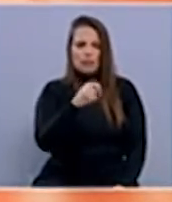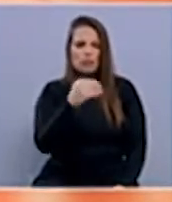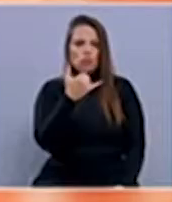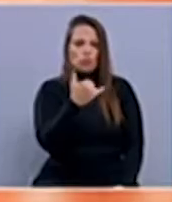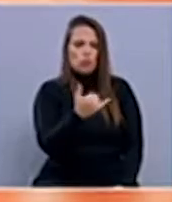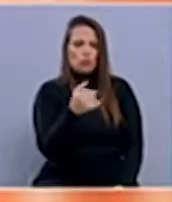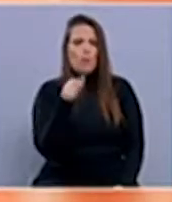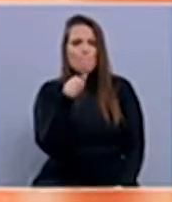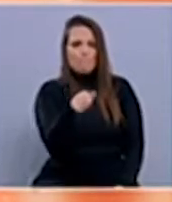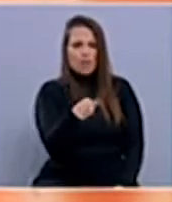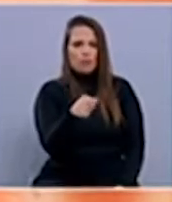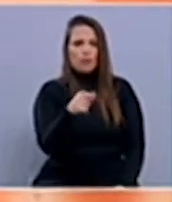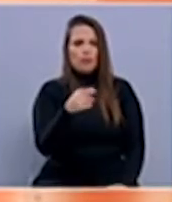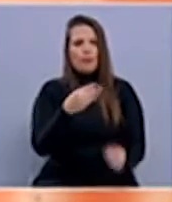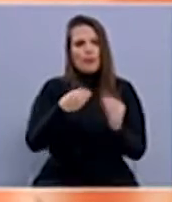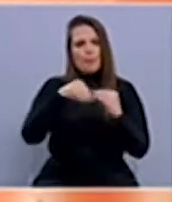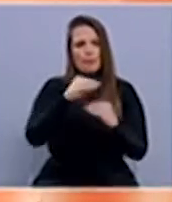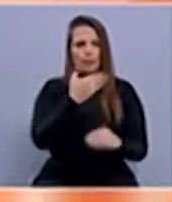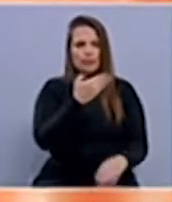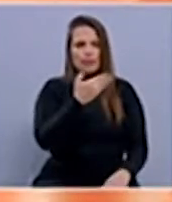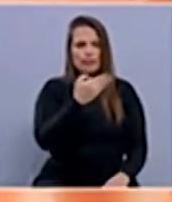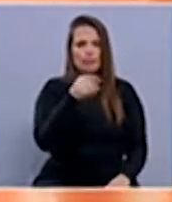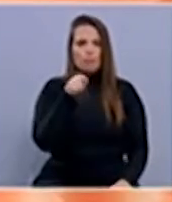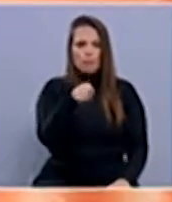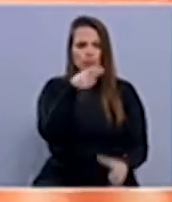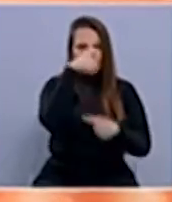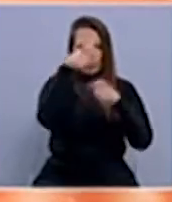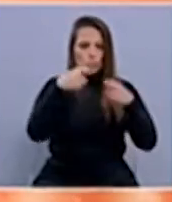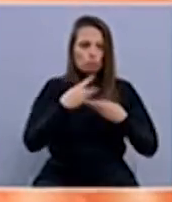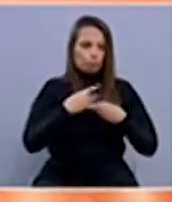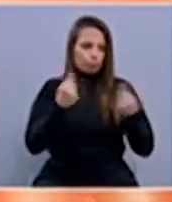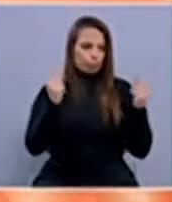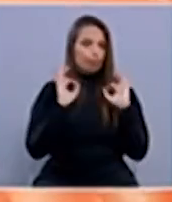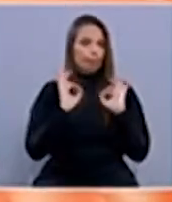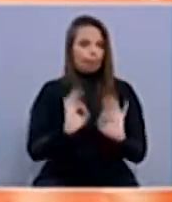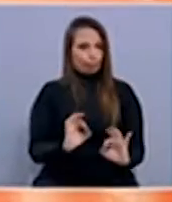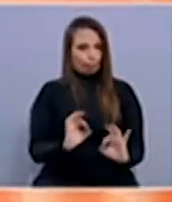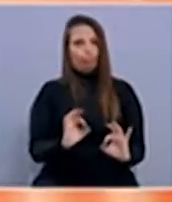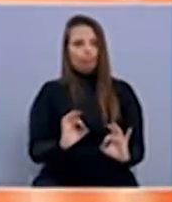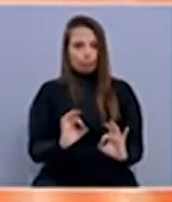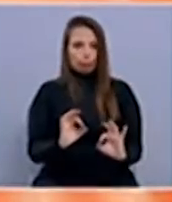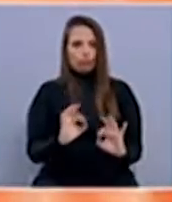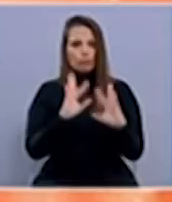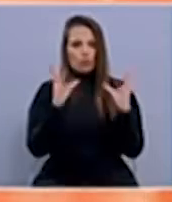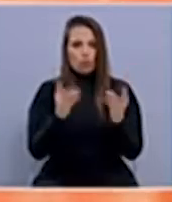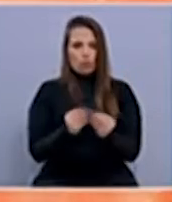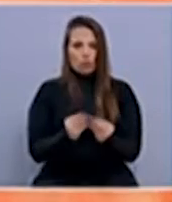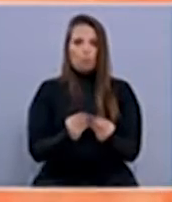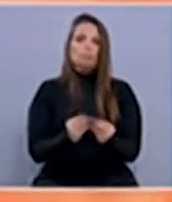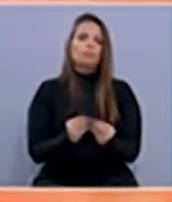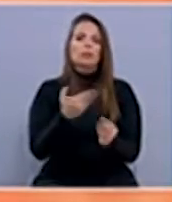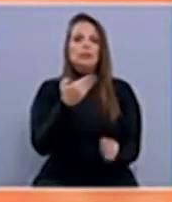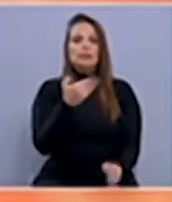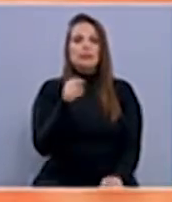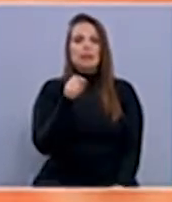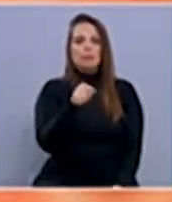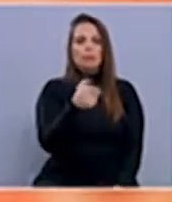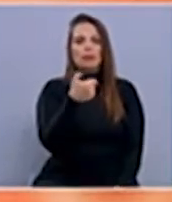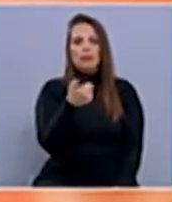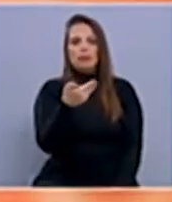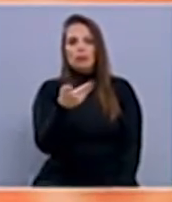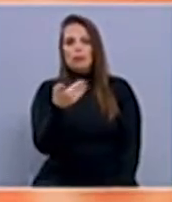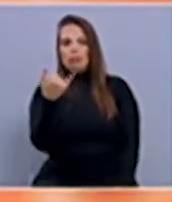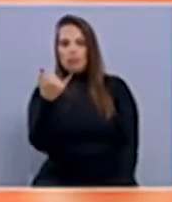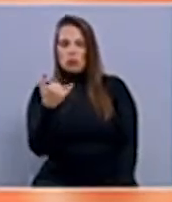de mais de 17 mil pessoas dadas como clinicamente recuperadas da infecção. No total são